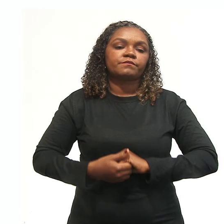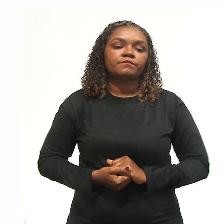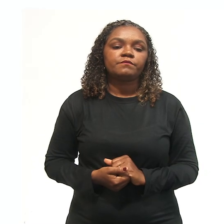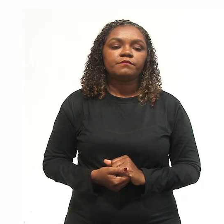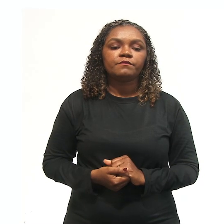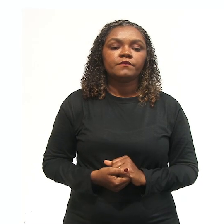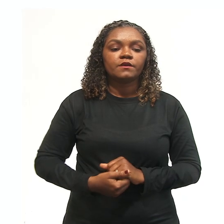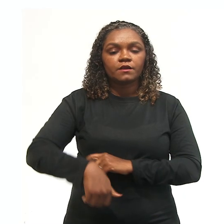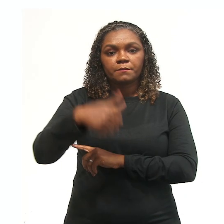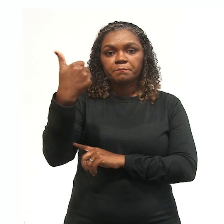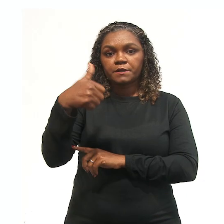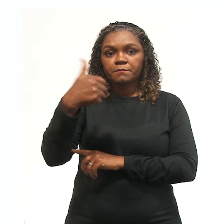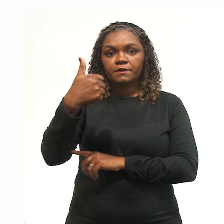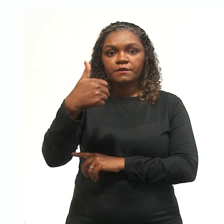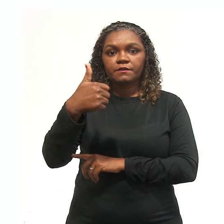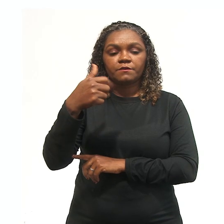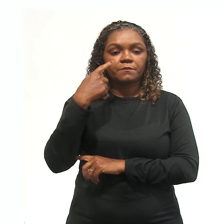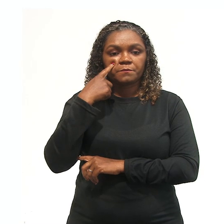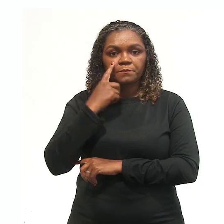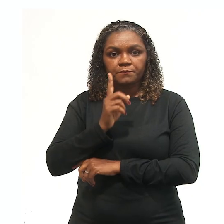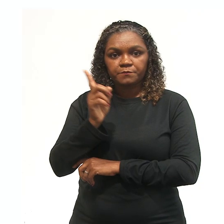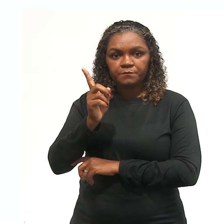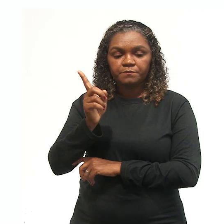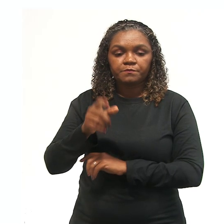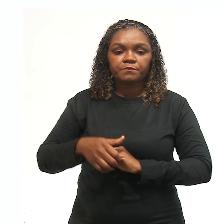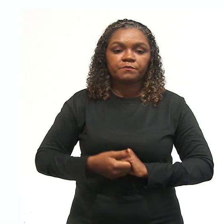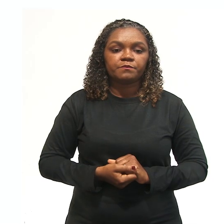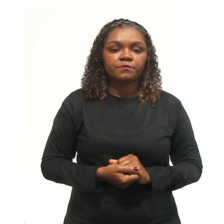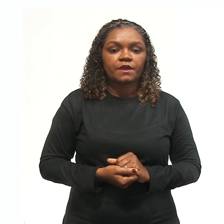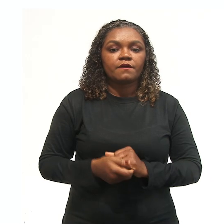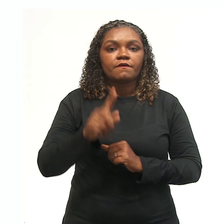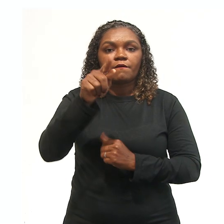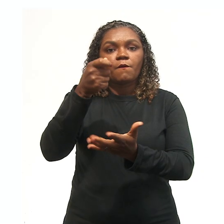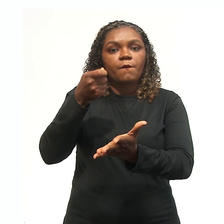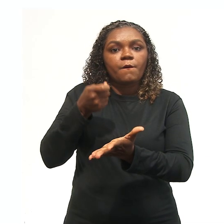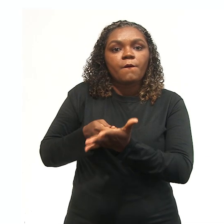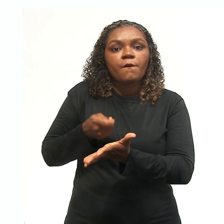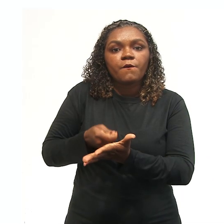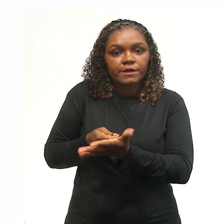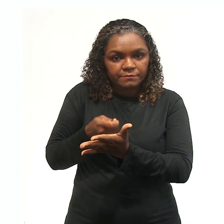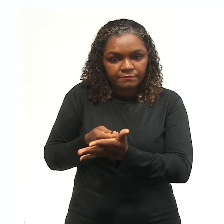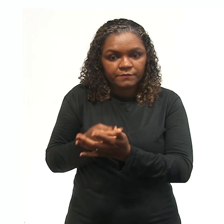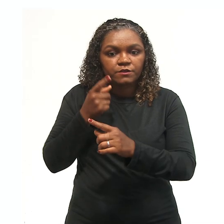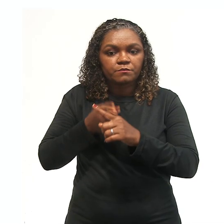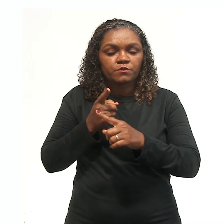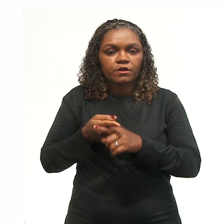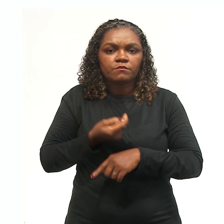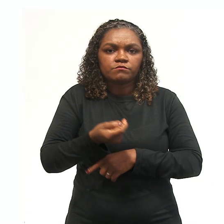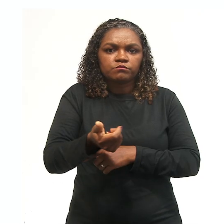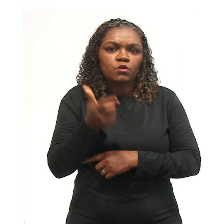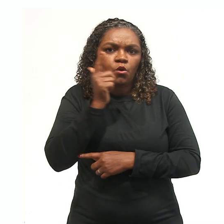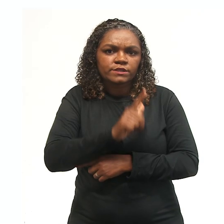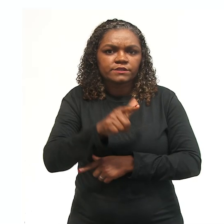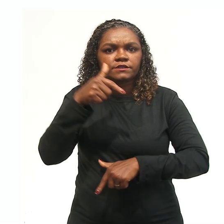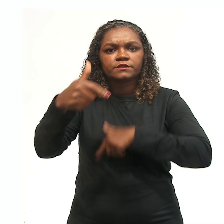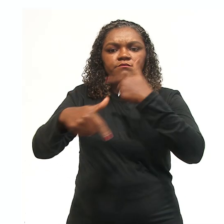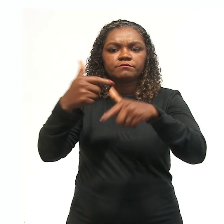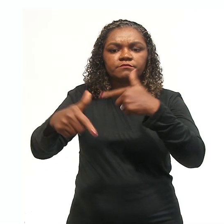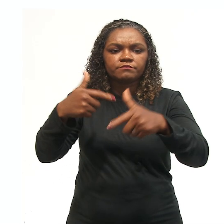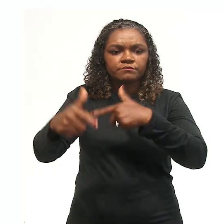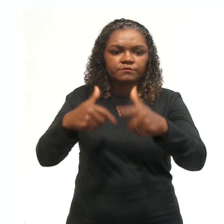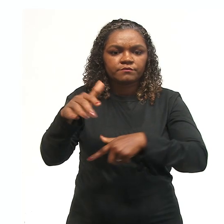delas, é que é uma modalidade agora passando a ser obrigatória para adquirir bens e serviços que